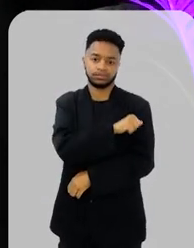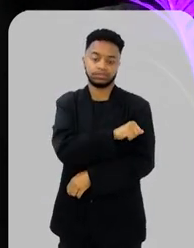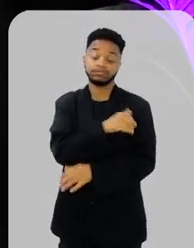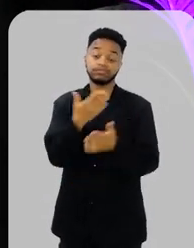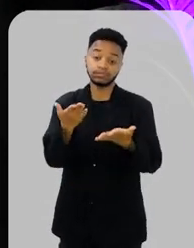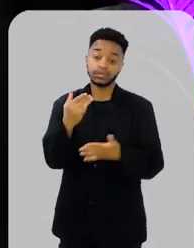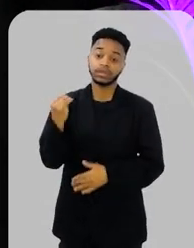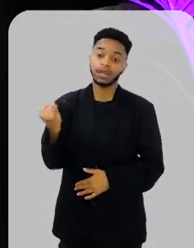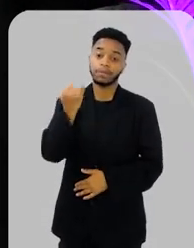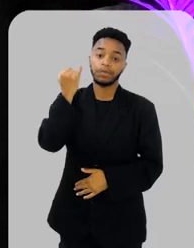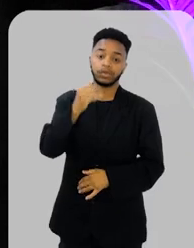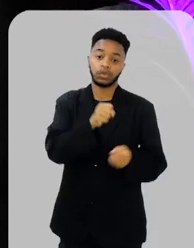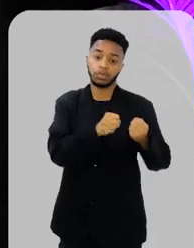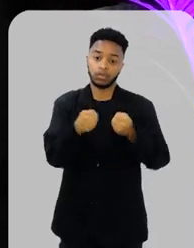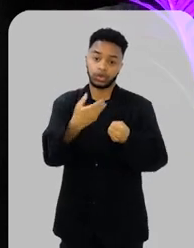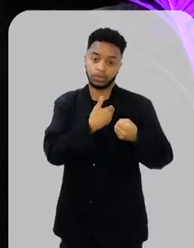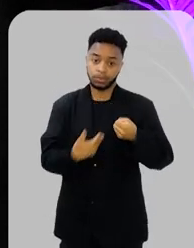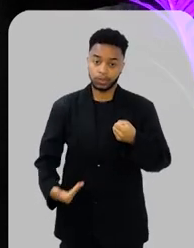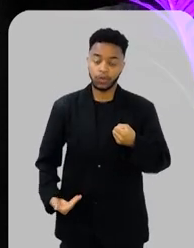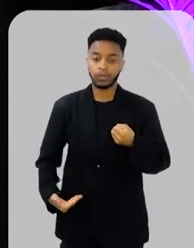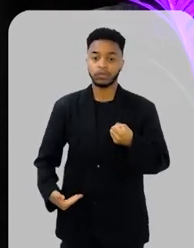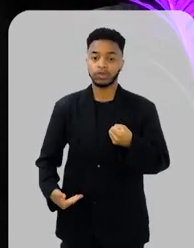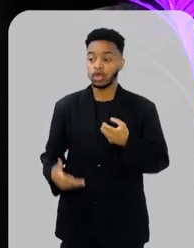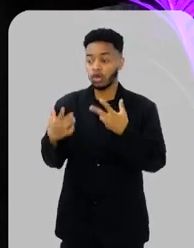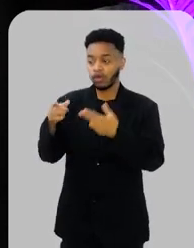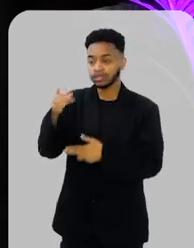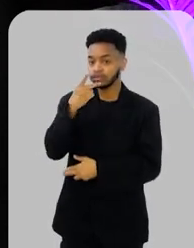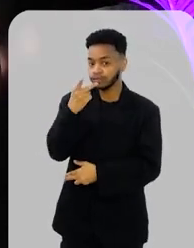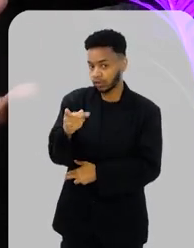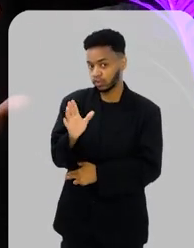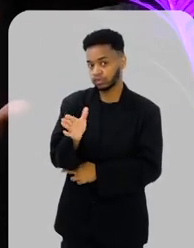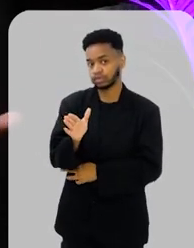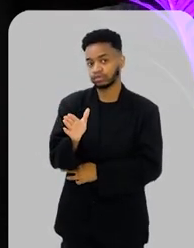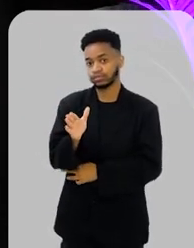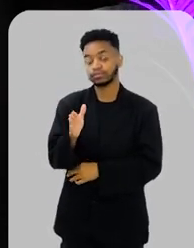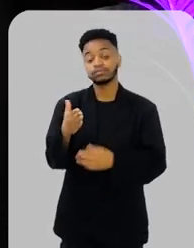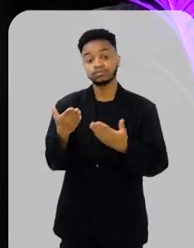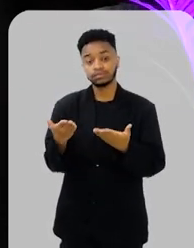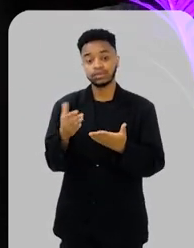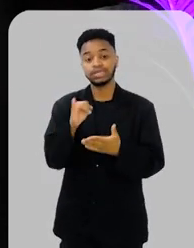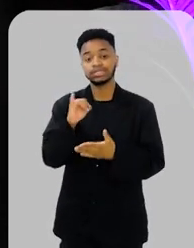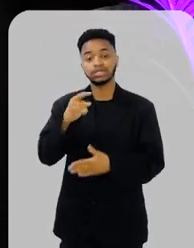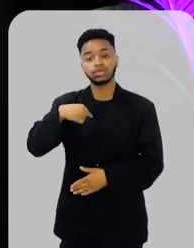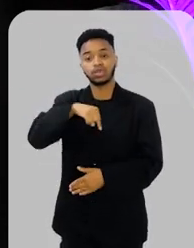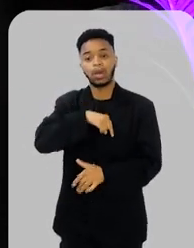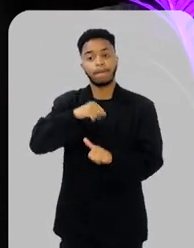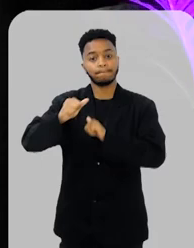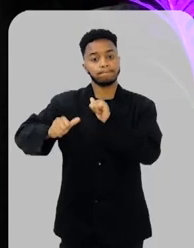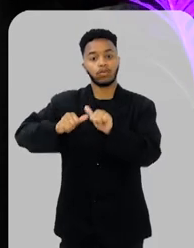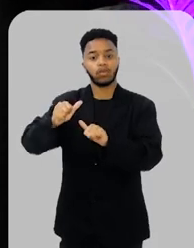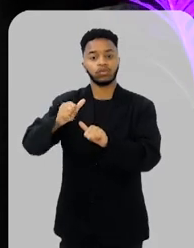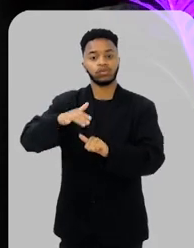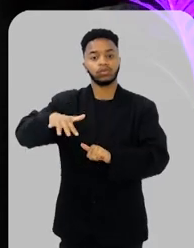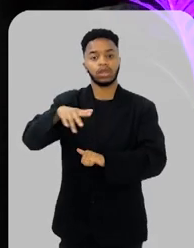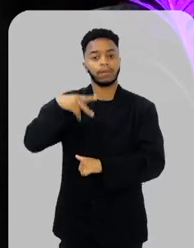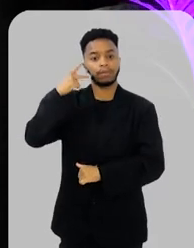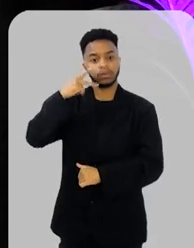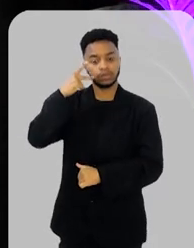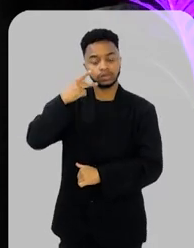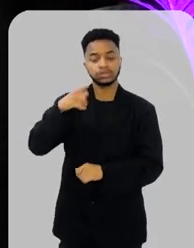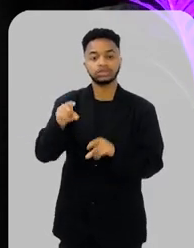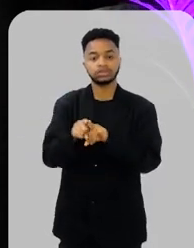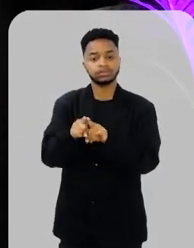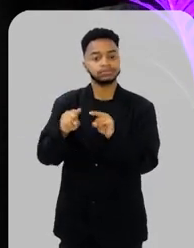Janeiro. Então é muito importante que o poder público tenha, como você colocou, quando a gente tem uma mudança, um deslocamento